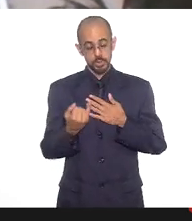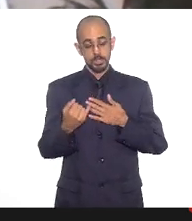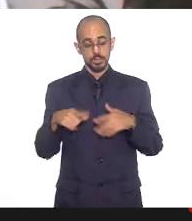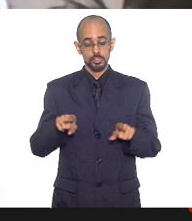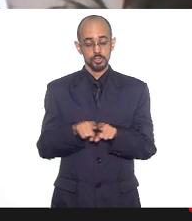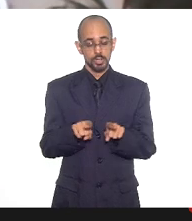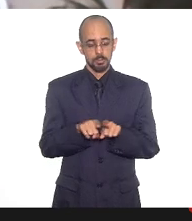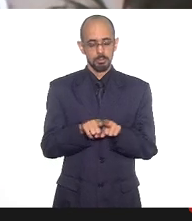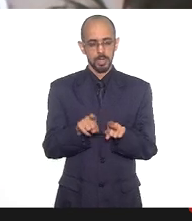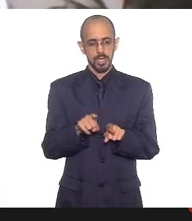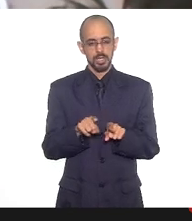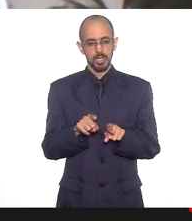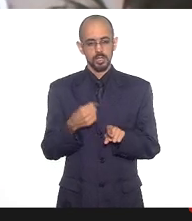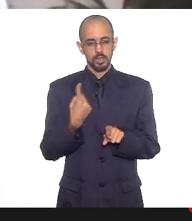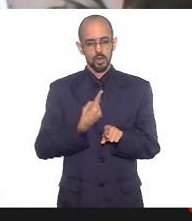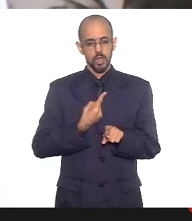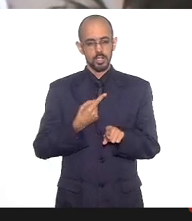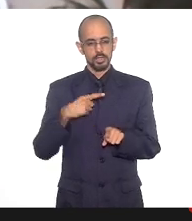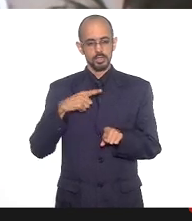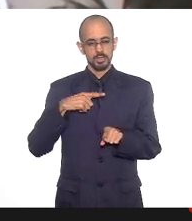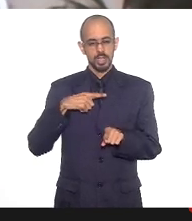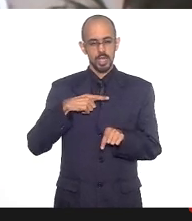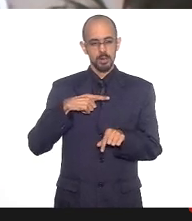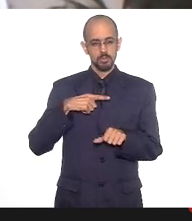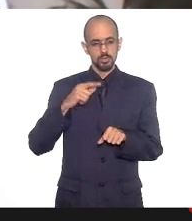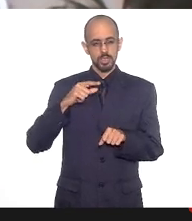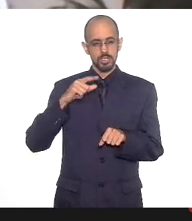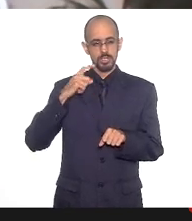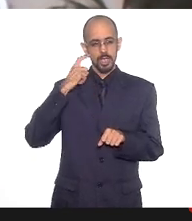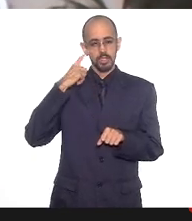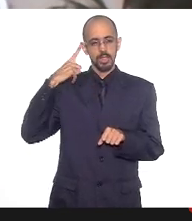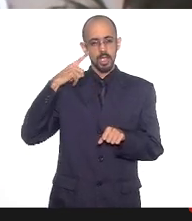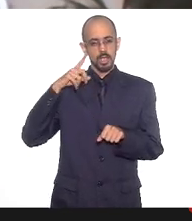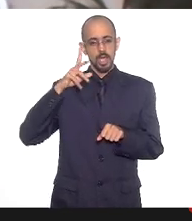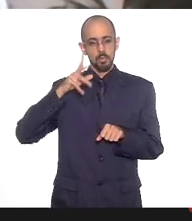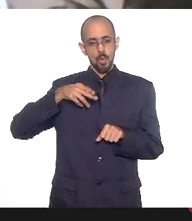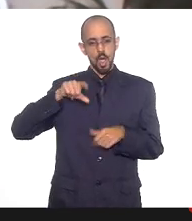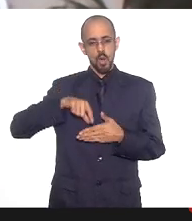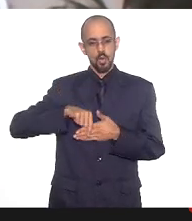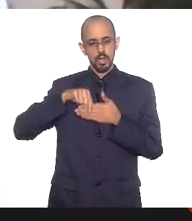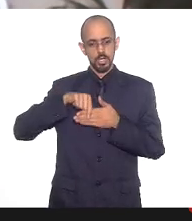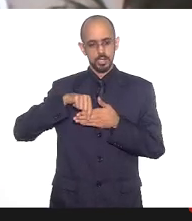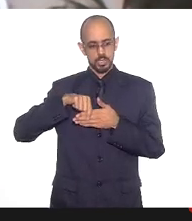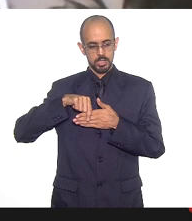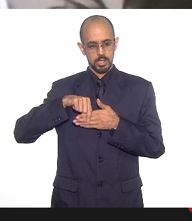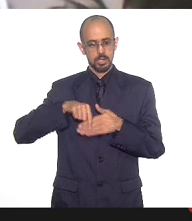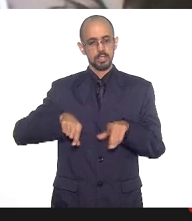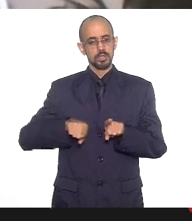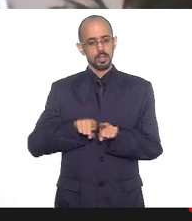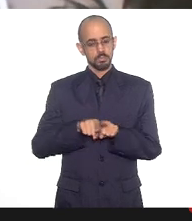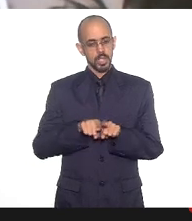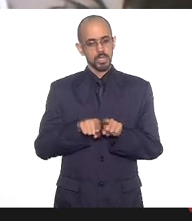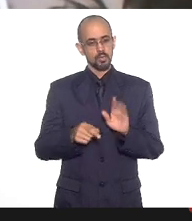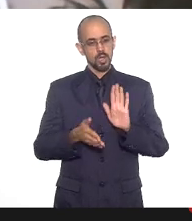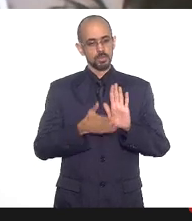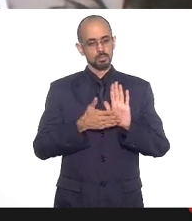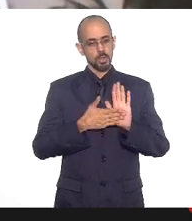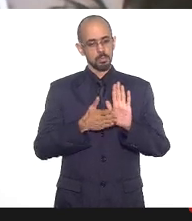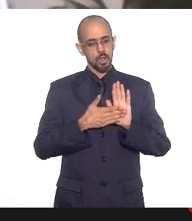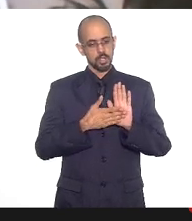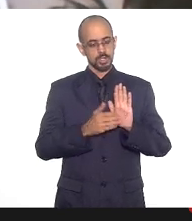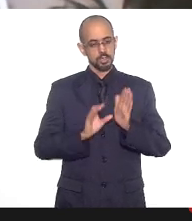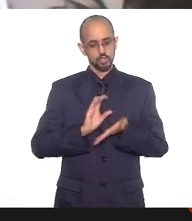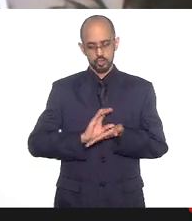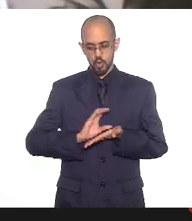ter uma visão do operador quanto ao quesito técnico e justamente das propostas, né, de